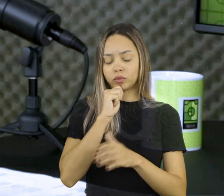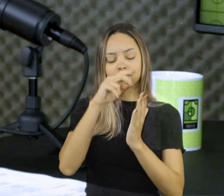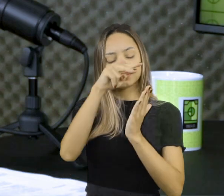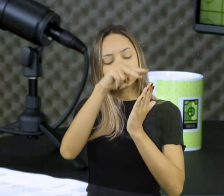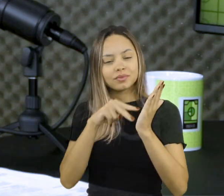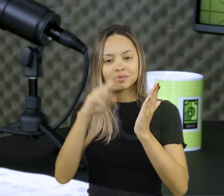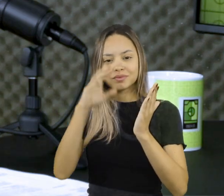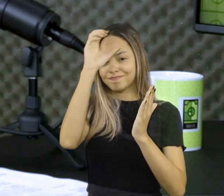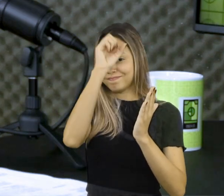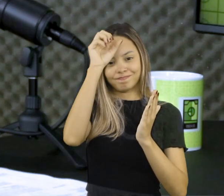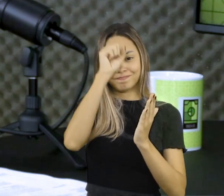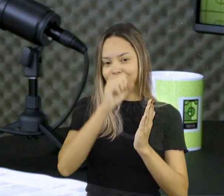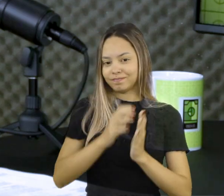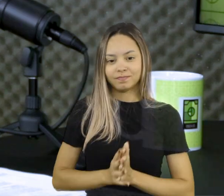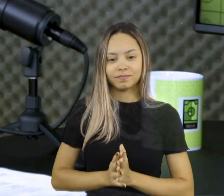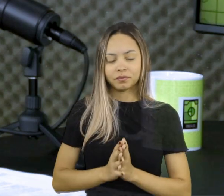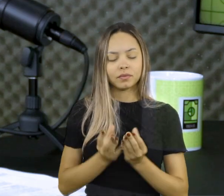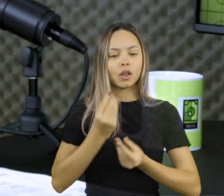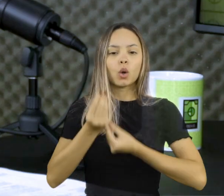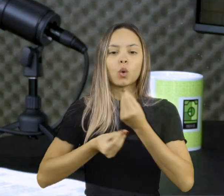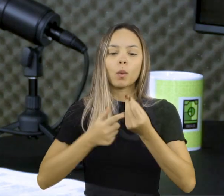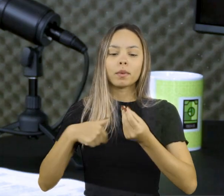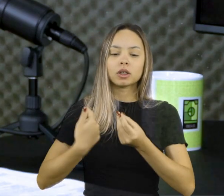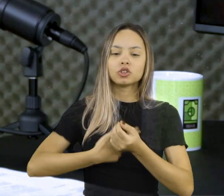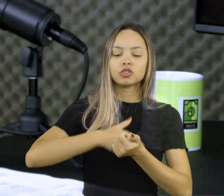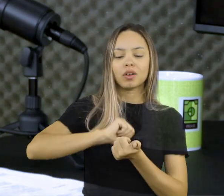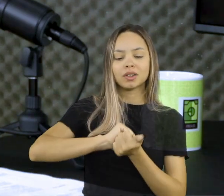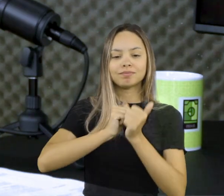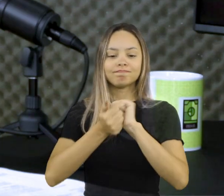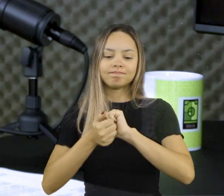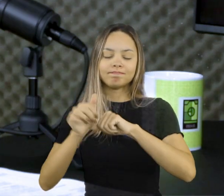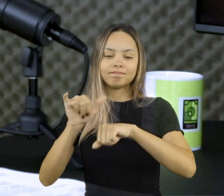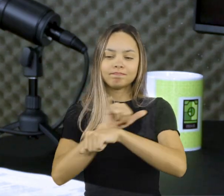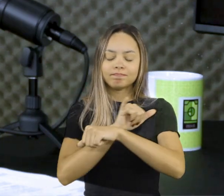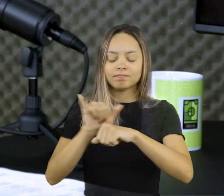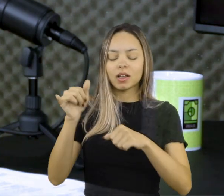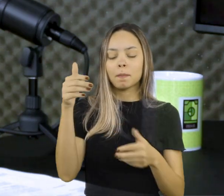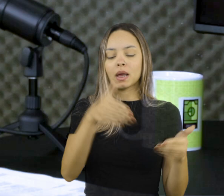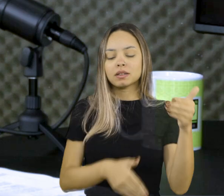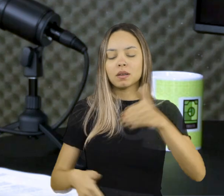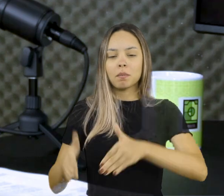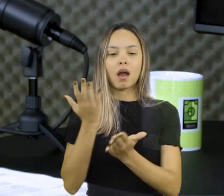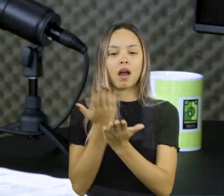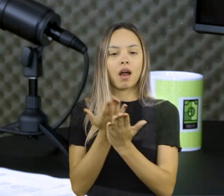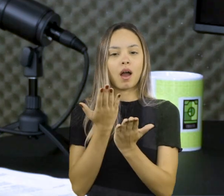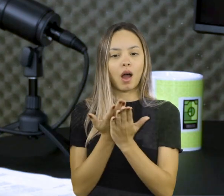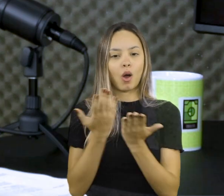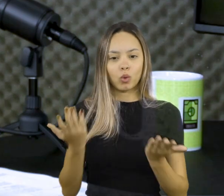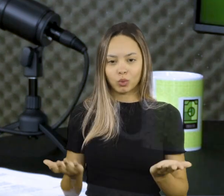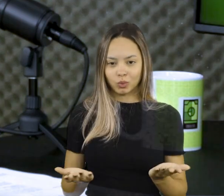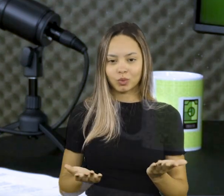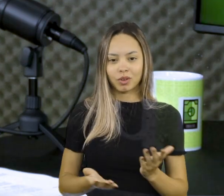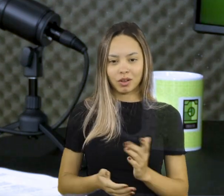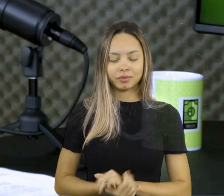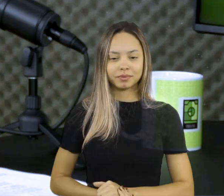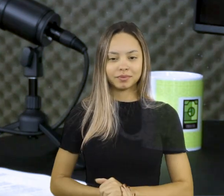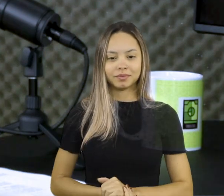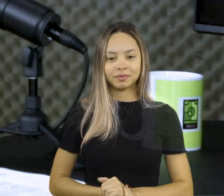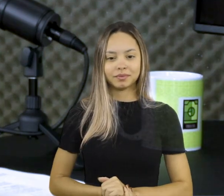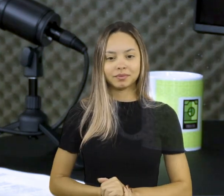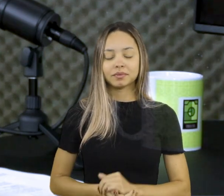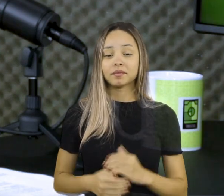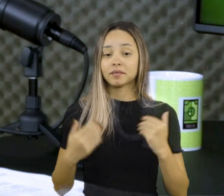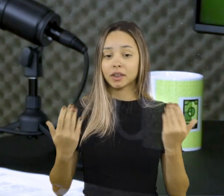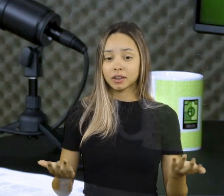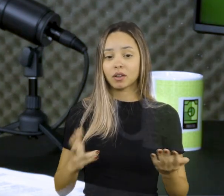mas como é que se adequa para que ele participe da aula, que ele ainda não está alfabetizado? Então, aí já entra